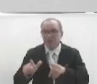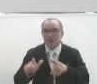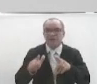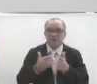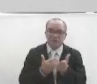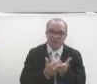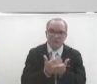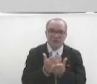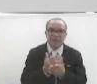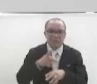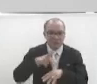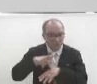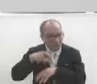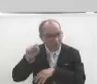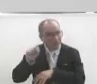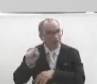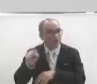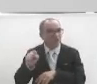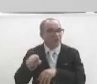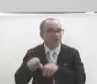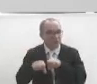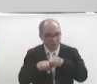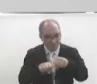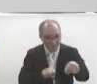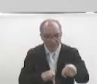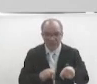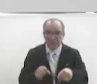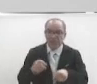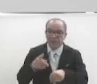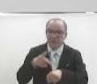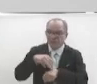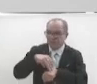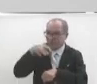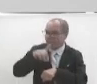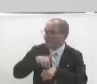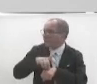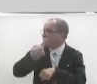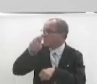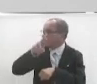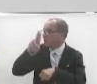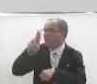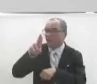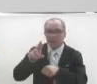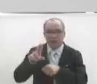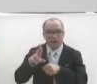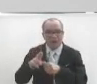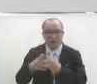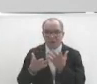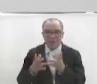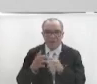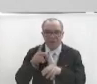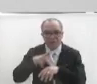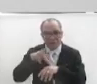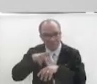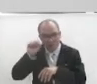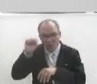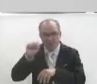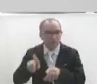desde o começo da graduação até a valorização dos professores com mestrado doutorado e especialização